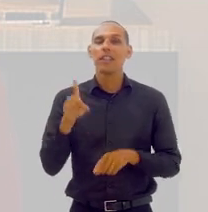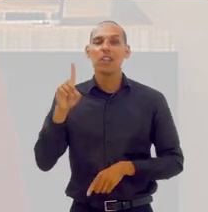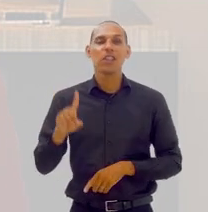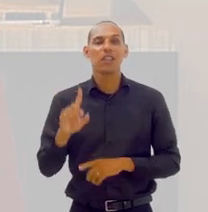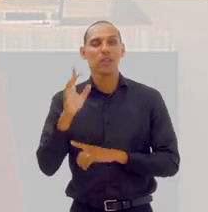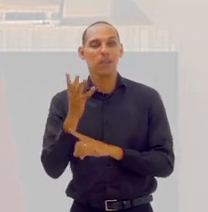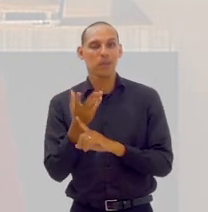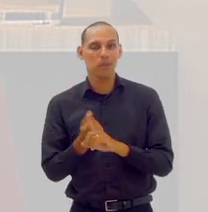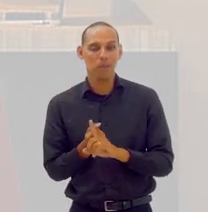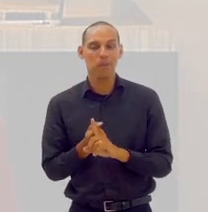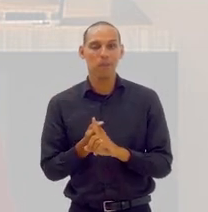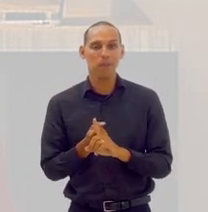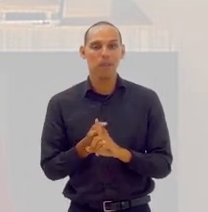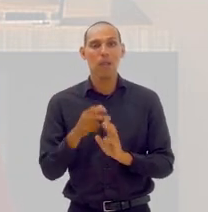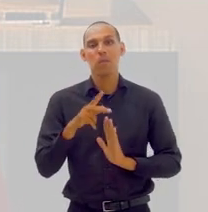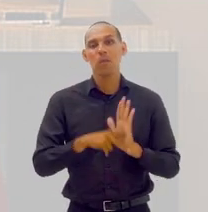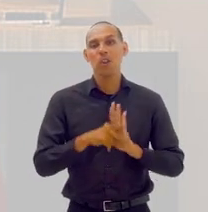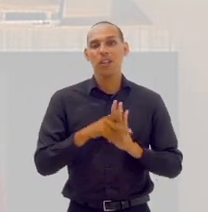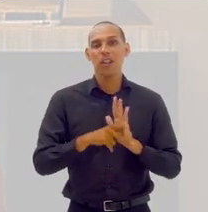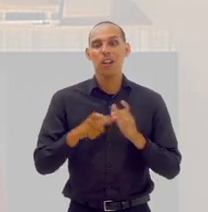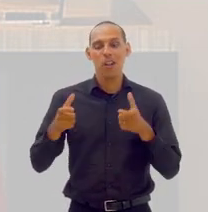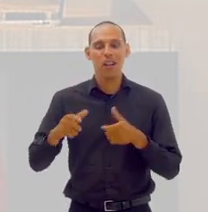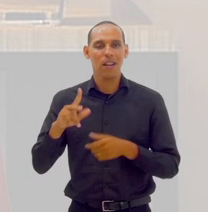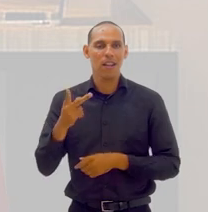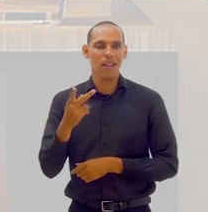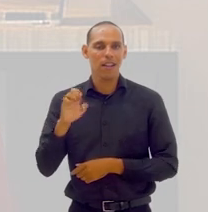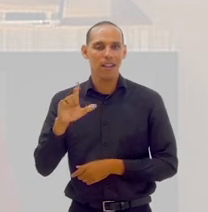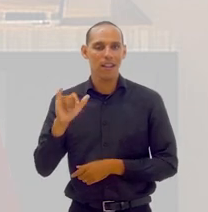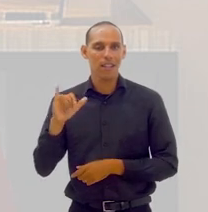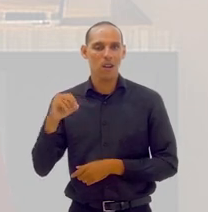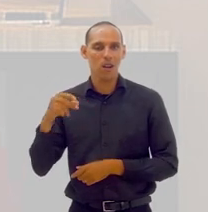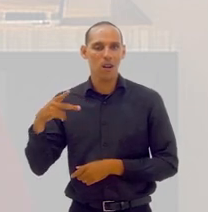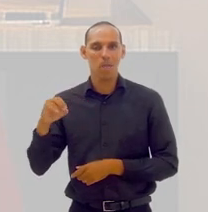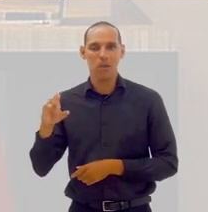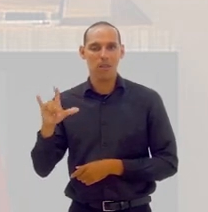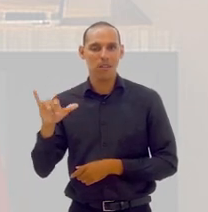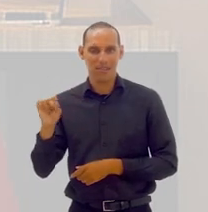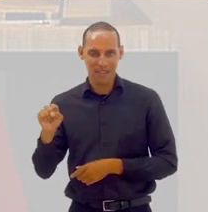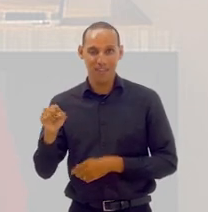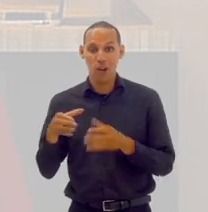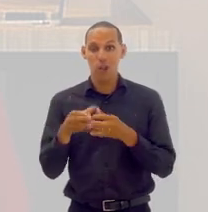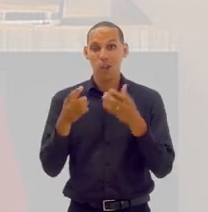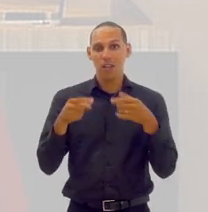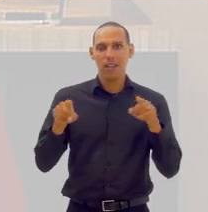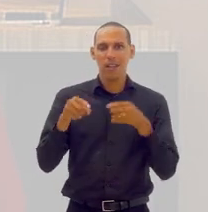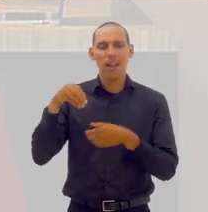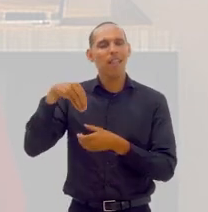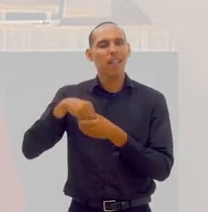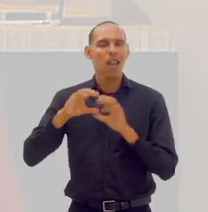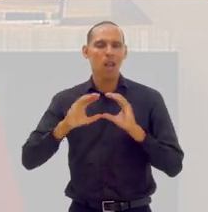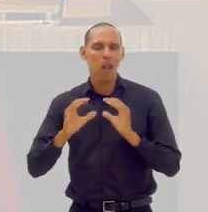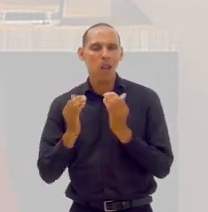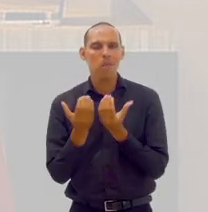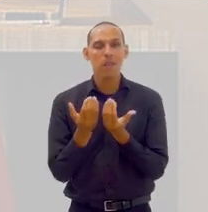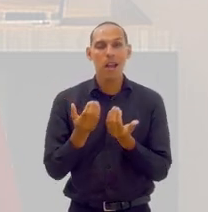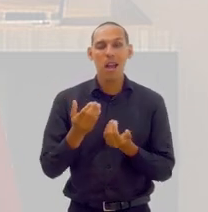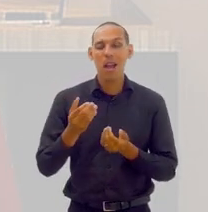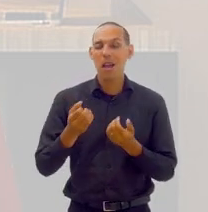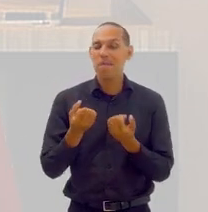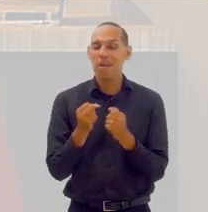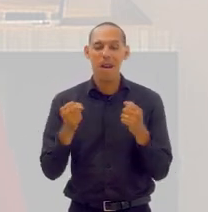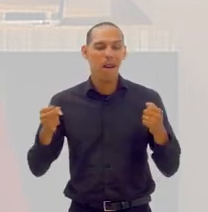artístico do projeto em Heliópolis, né, da orquestra lá nessa comunidade, que é a